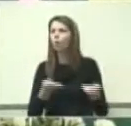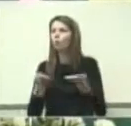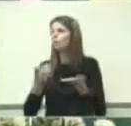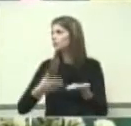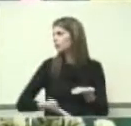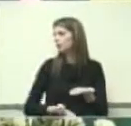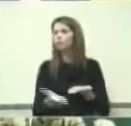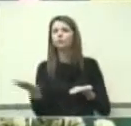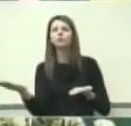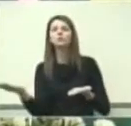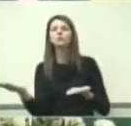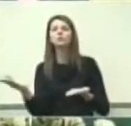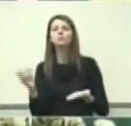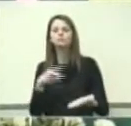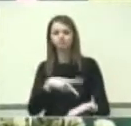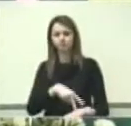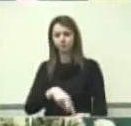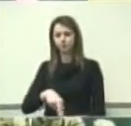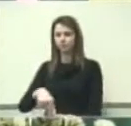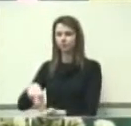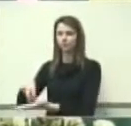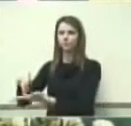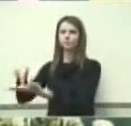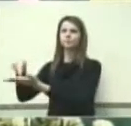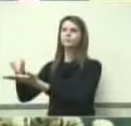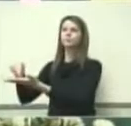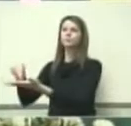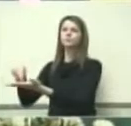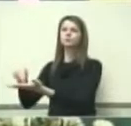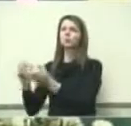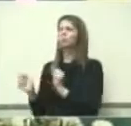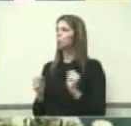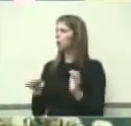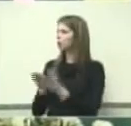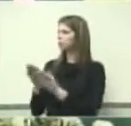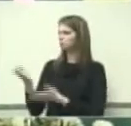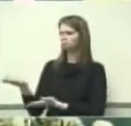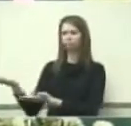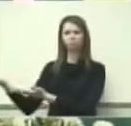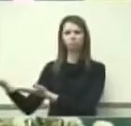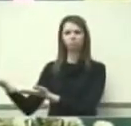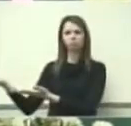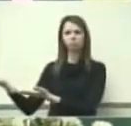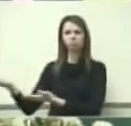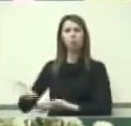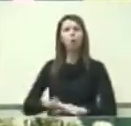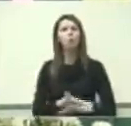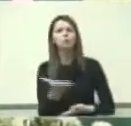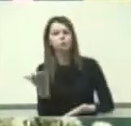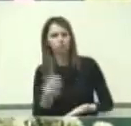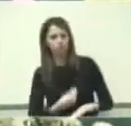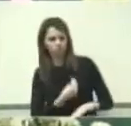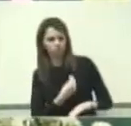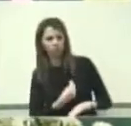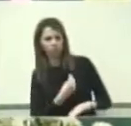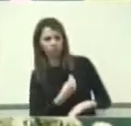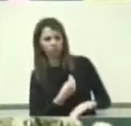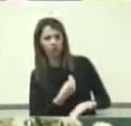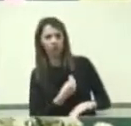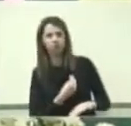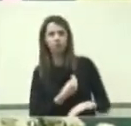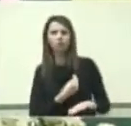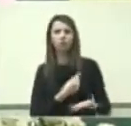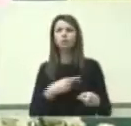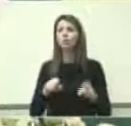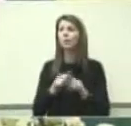para dar um passo a mais era um passo decisivo na sua vida eu quero que você venha e concomitantemente